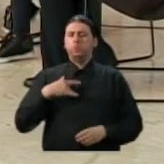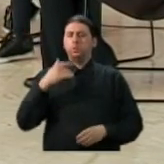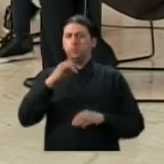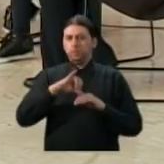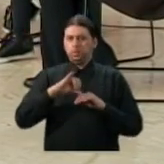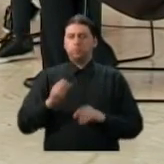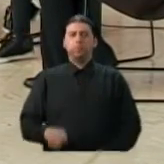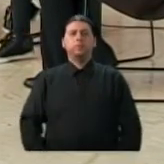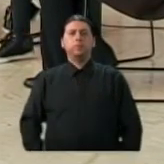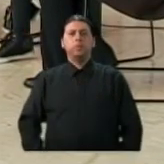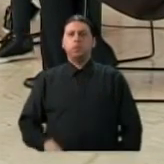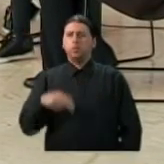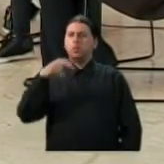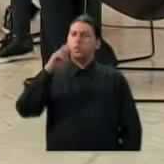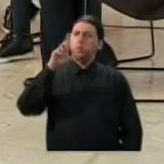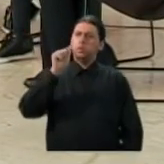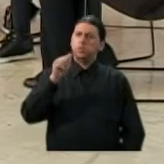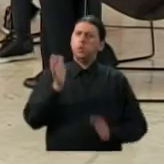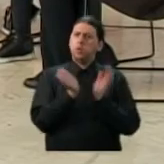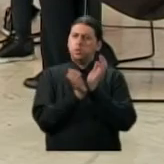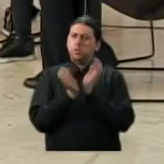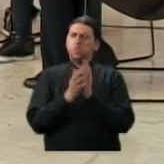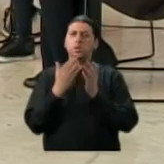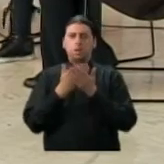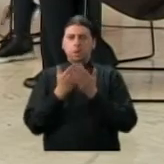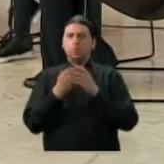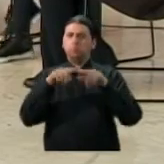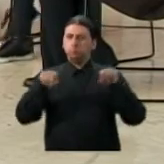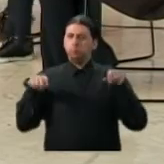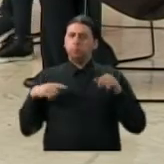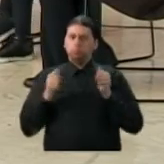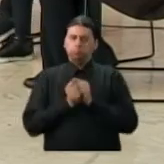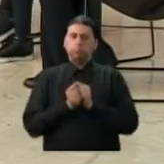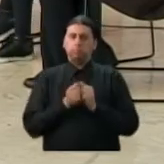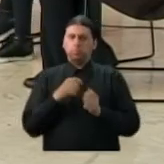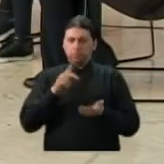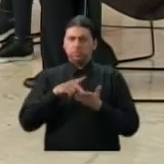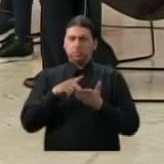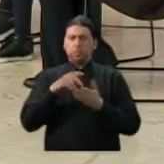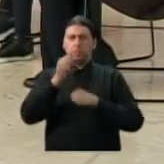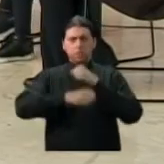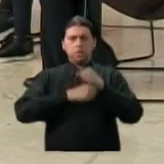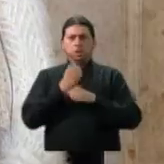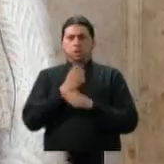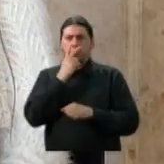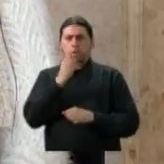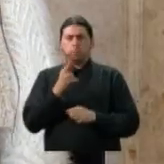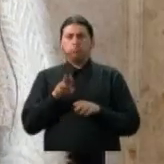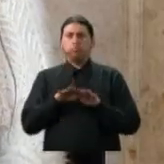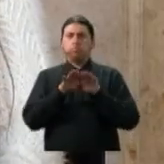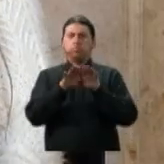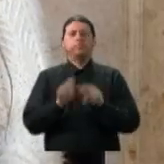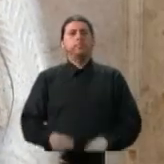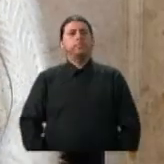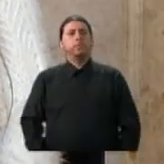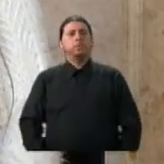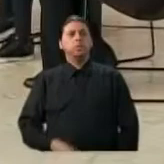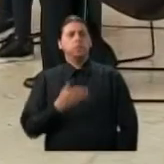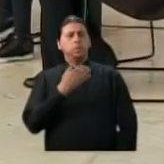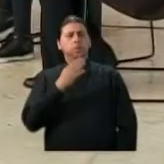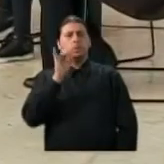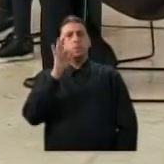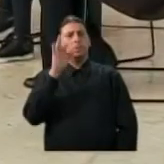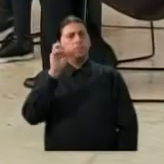mesma coisa? Vocês são colegas, né? Sim, somos colegas de sala de aula. E no mesmo ano? Mesmo ano, tudo igual. Uhum. E contigo,